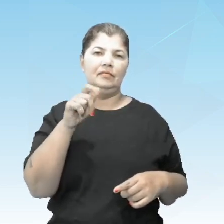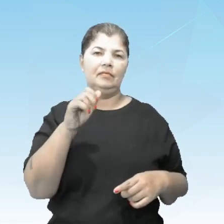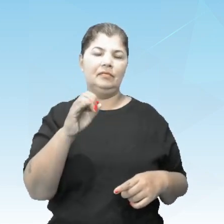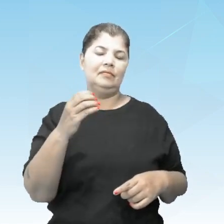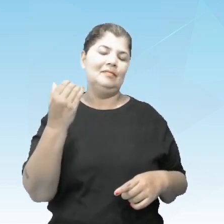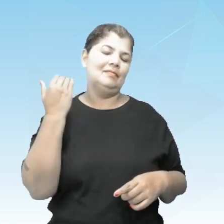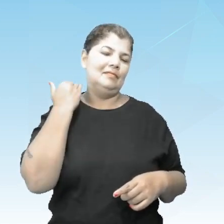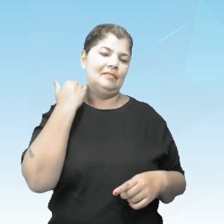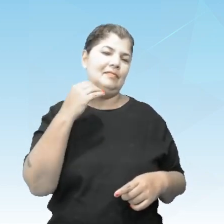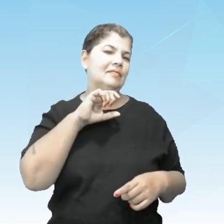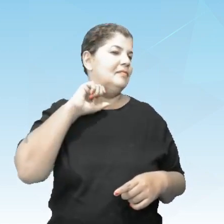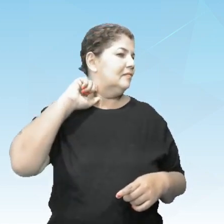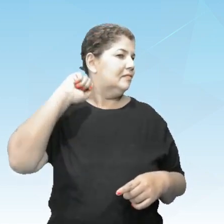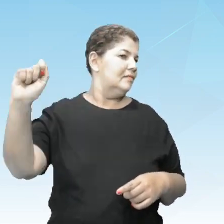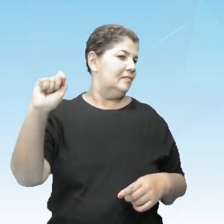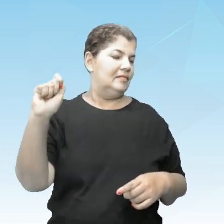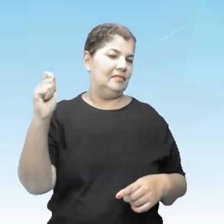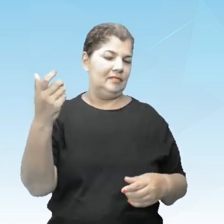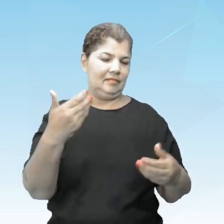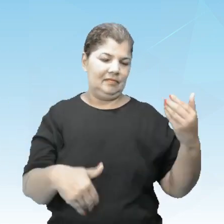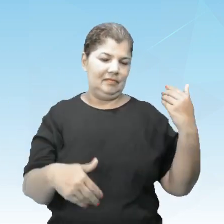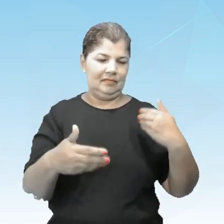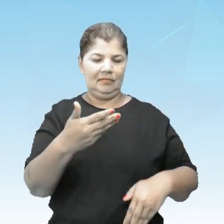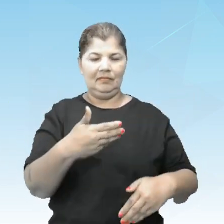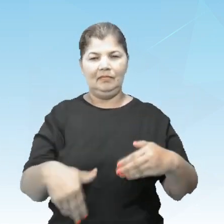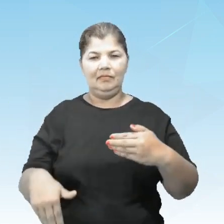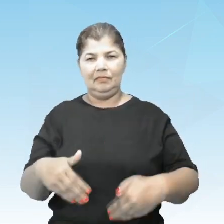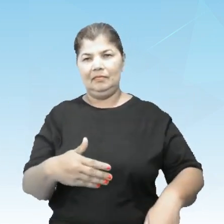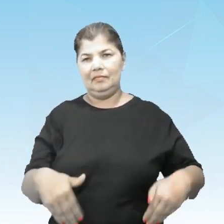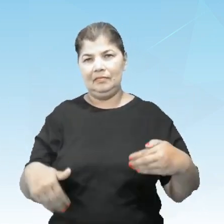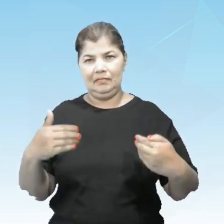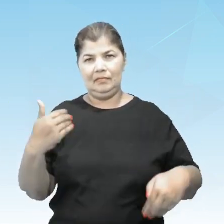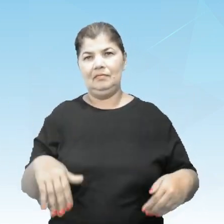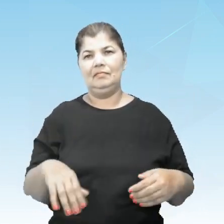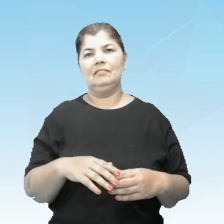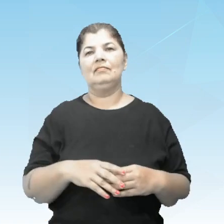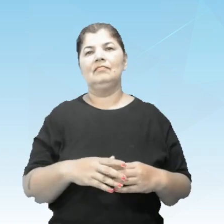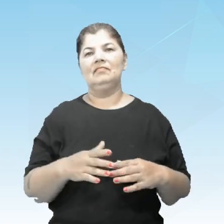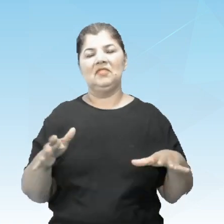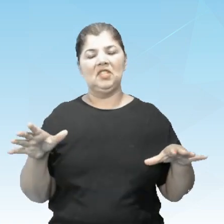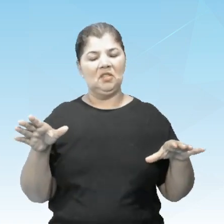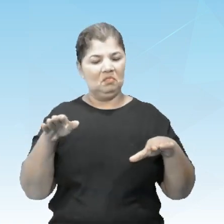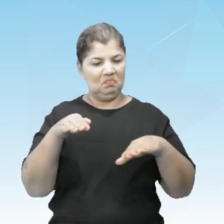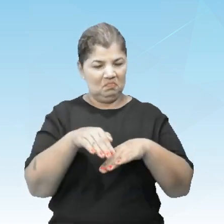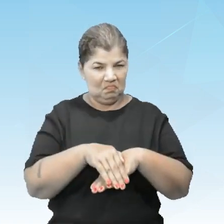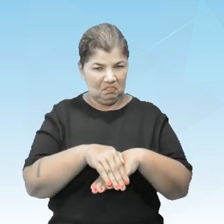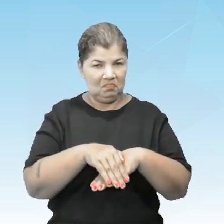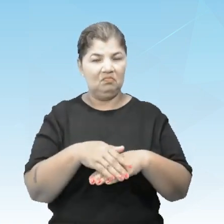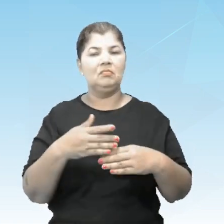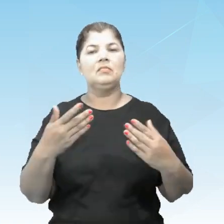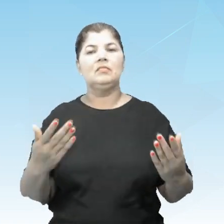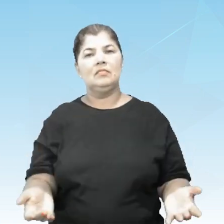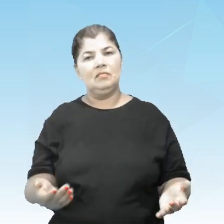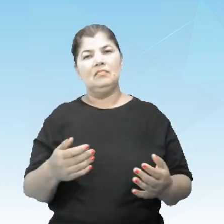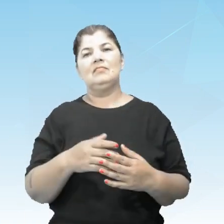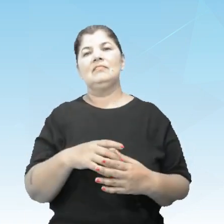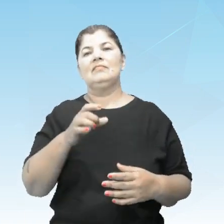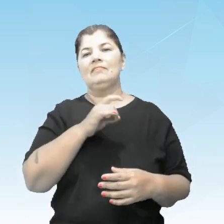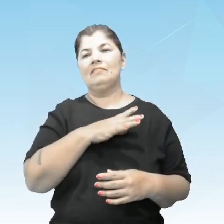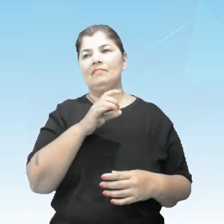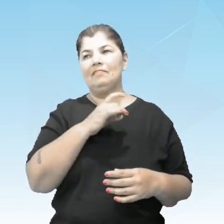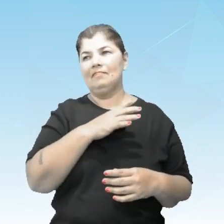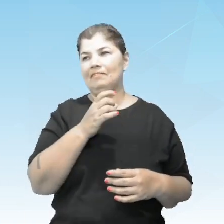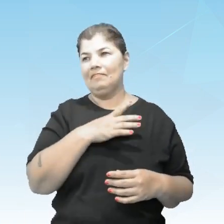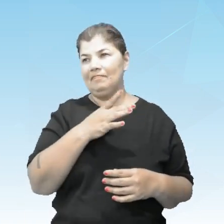esquartejado. Então a revolta de Tupac Amaru foi sufocada. Mas o medo de